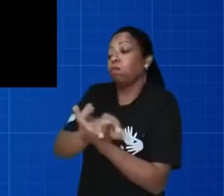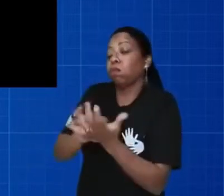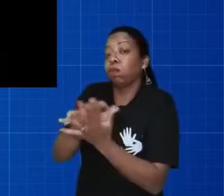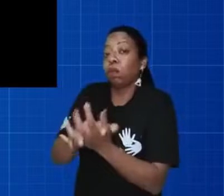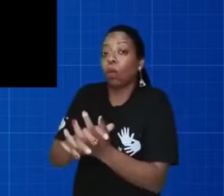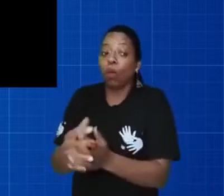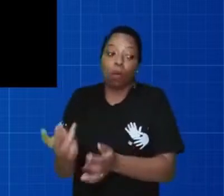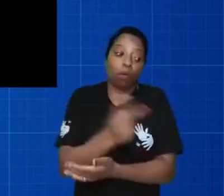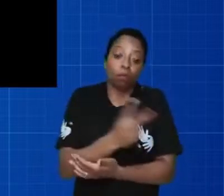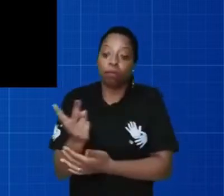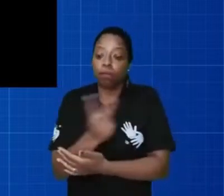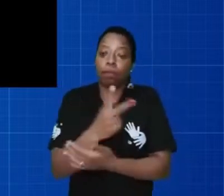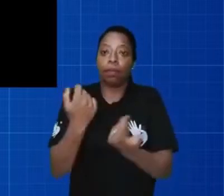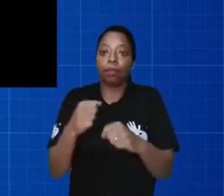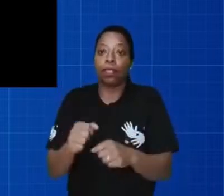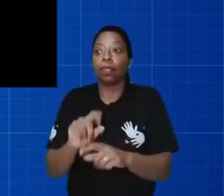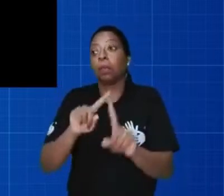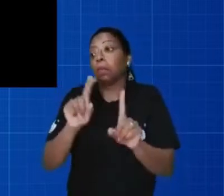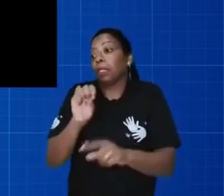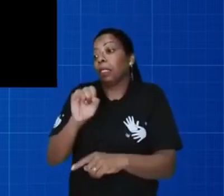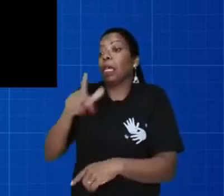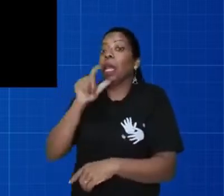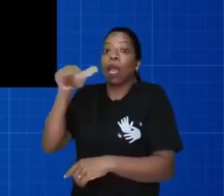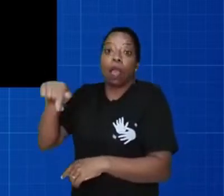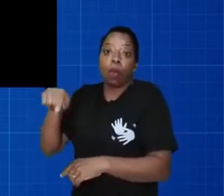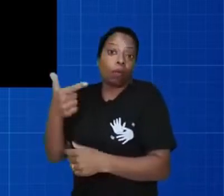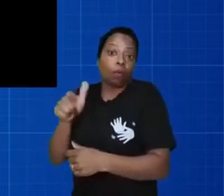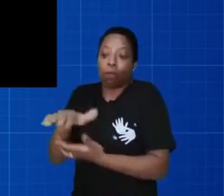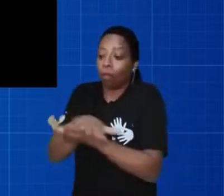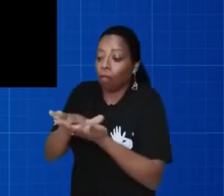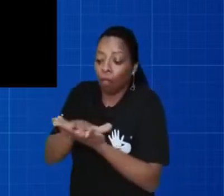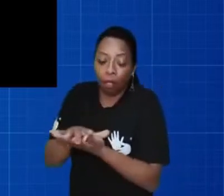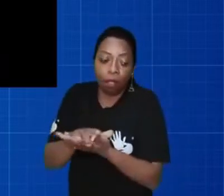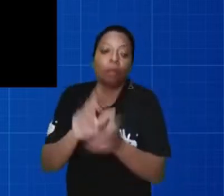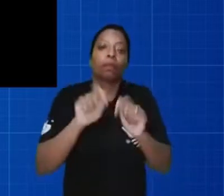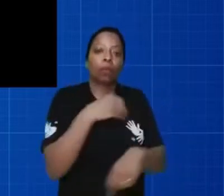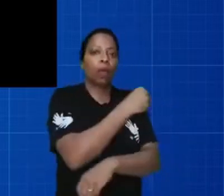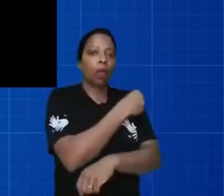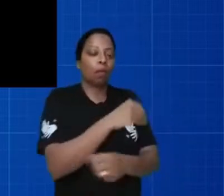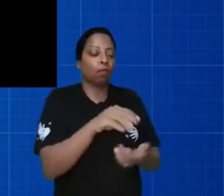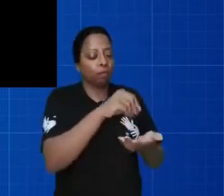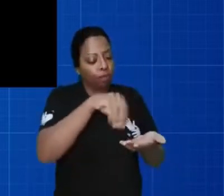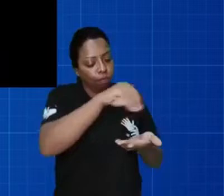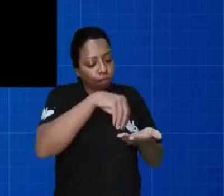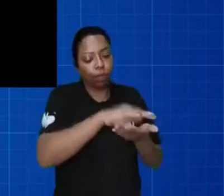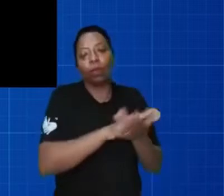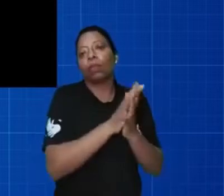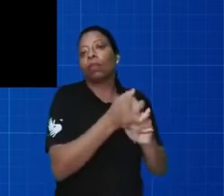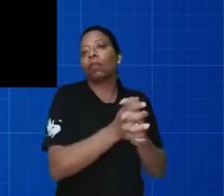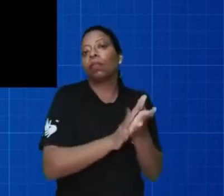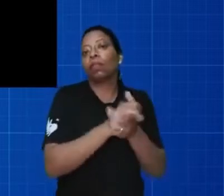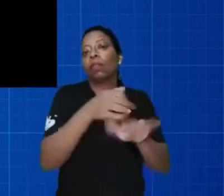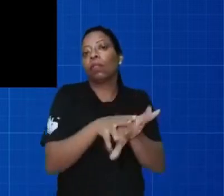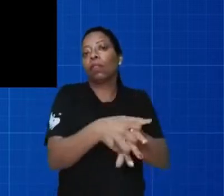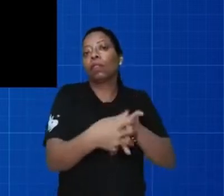para não conseguir fazer essa higienização, a gente recomenda o álcool. Então, sempre ter essas duas opções, né, quando não uma, fazer o